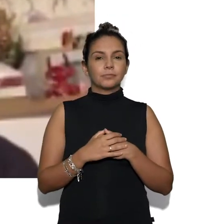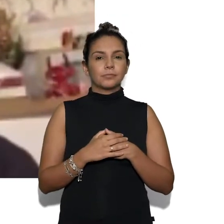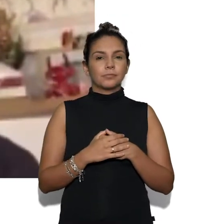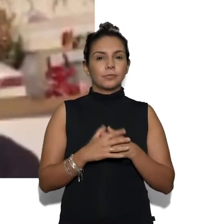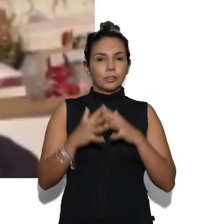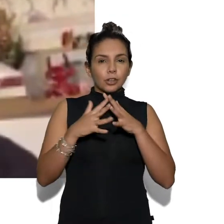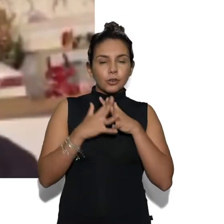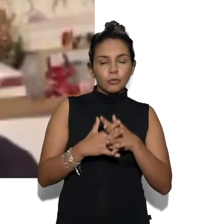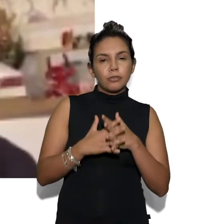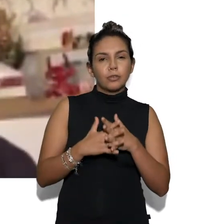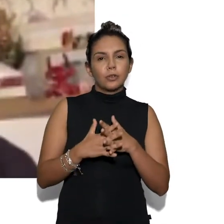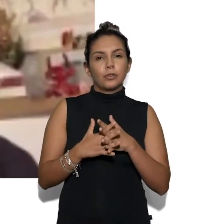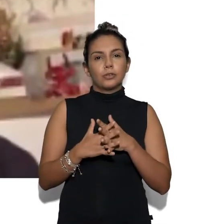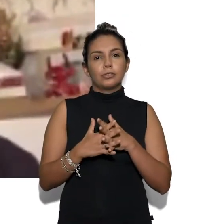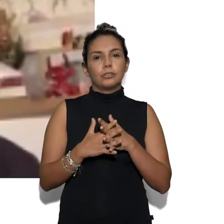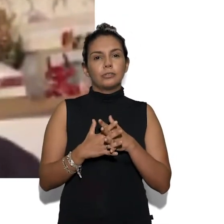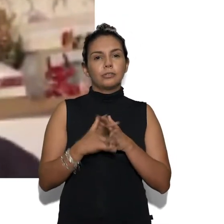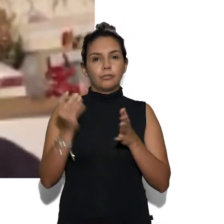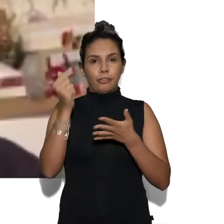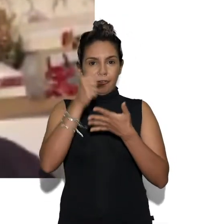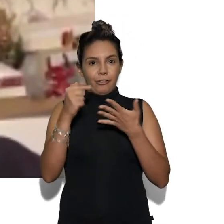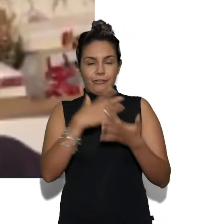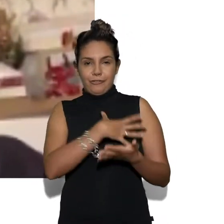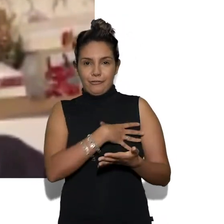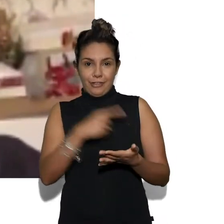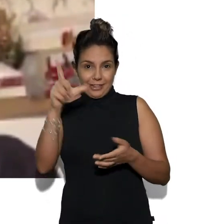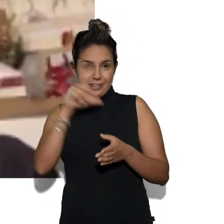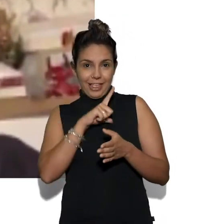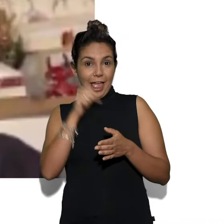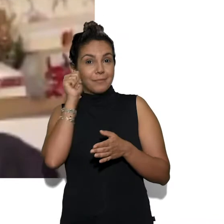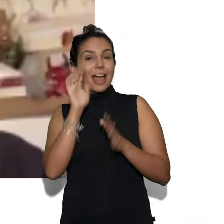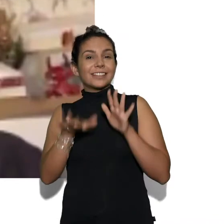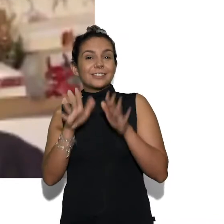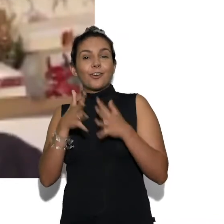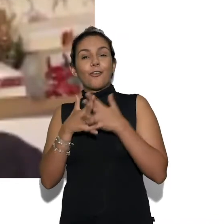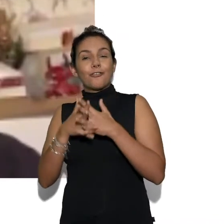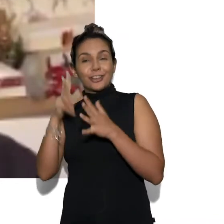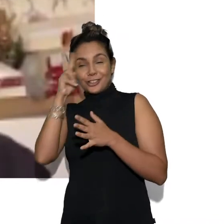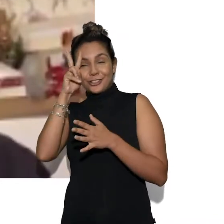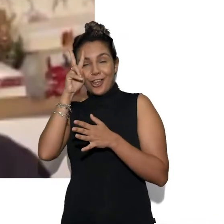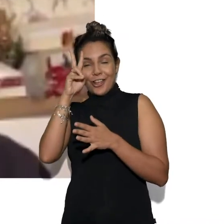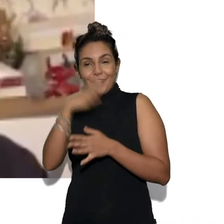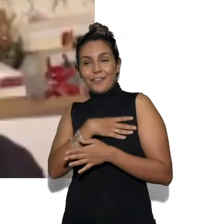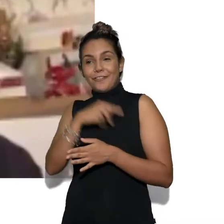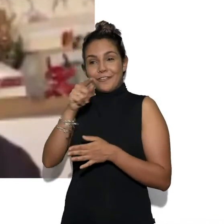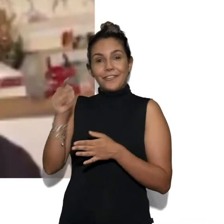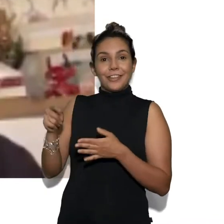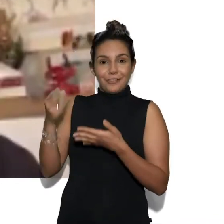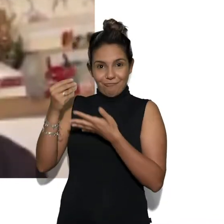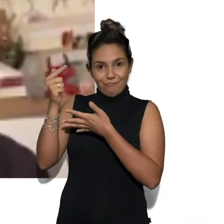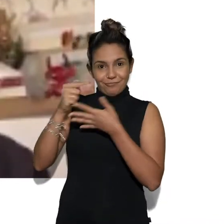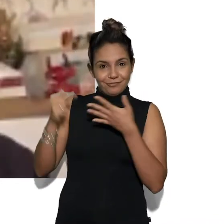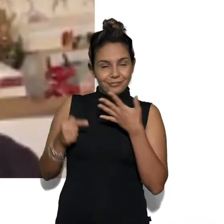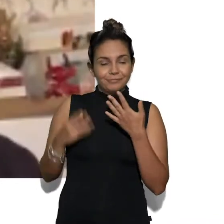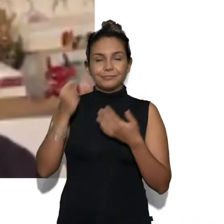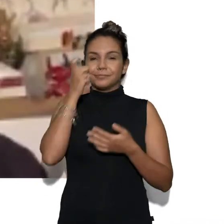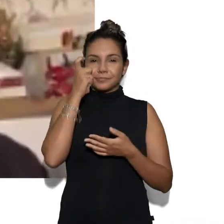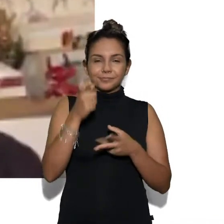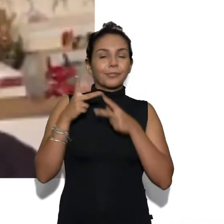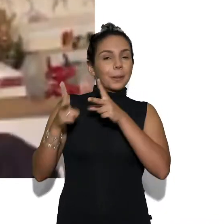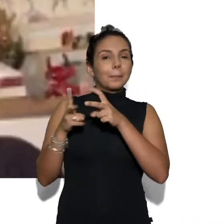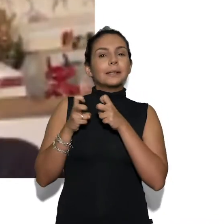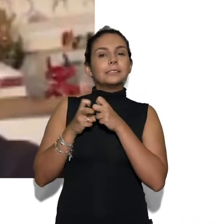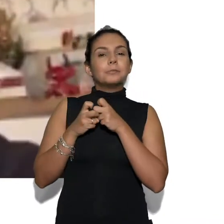se confunde entre os vários filhos que teve. E então é também muito interessante